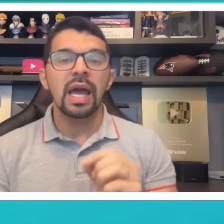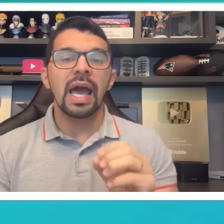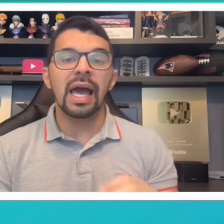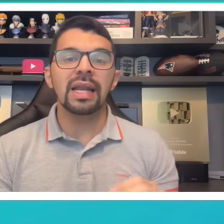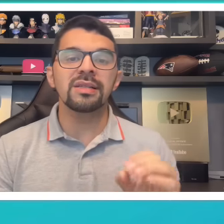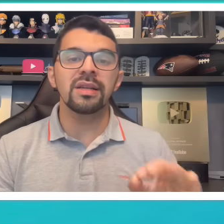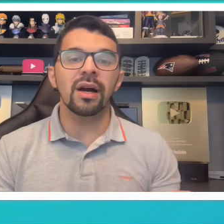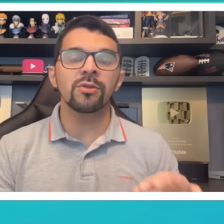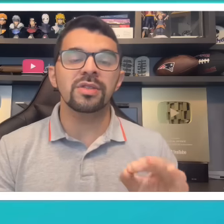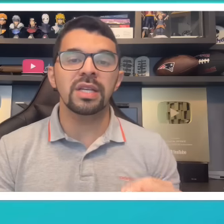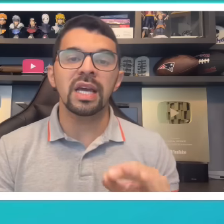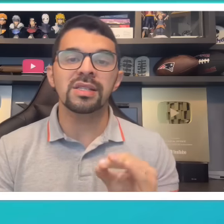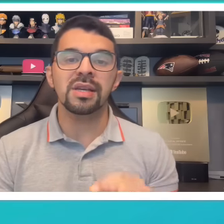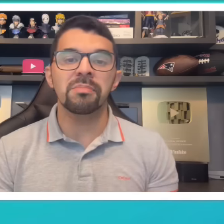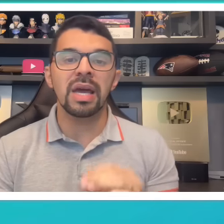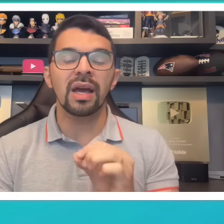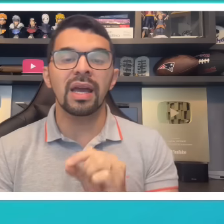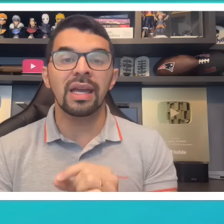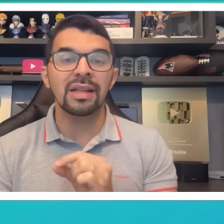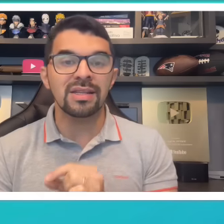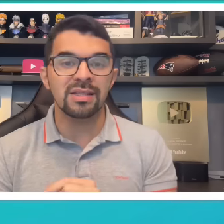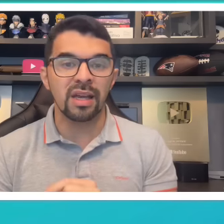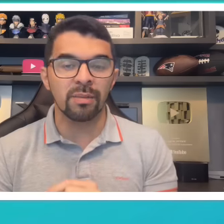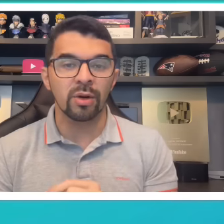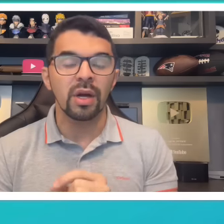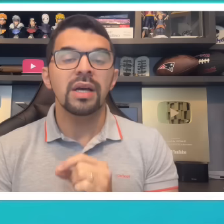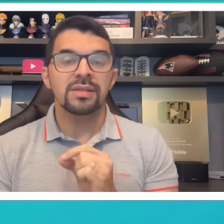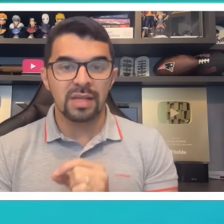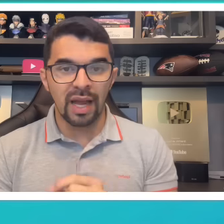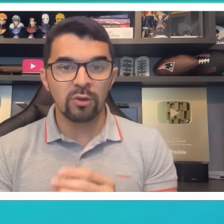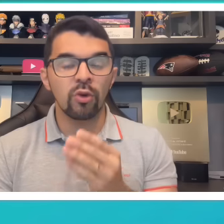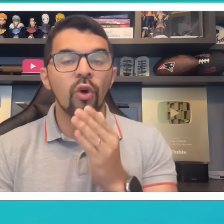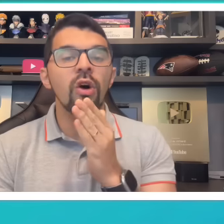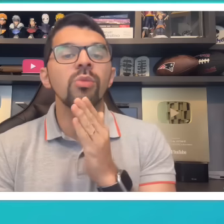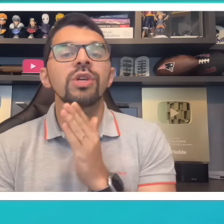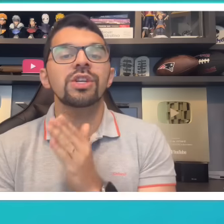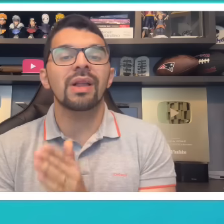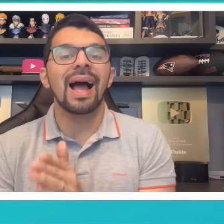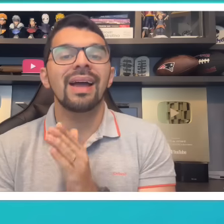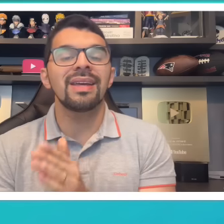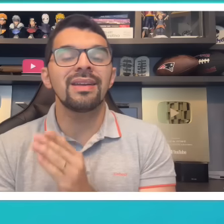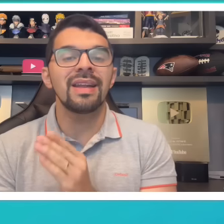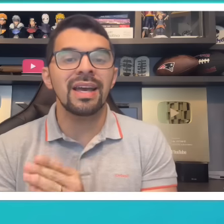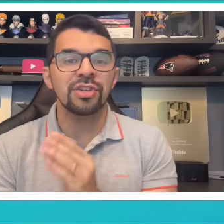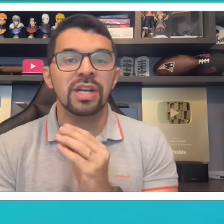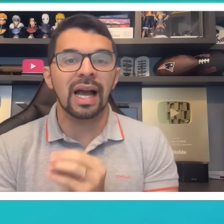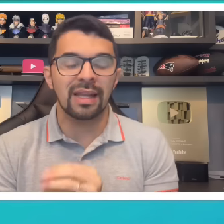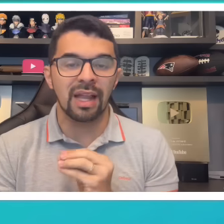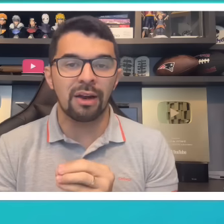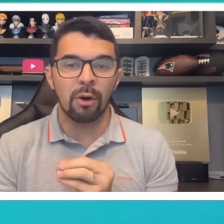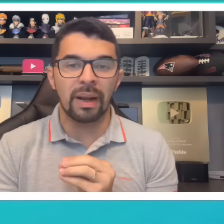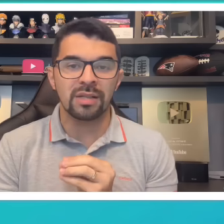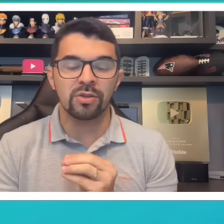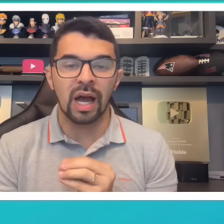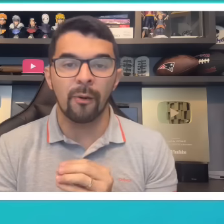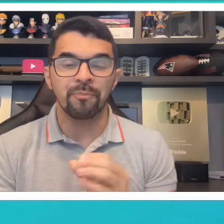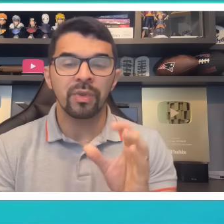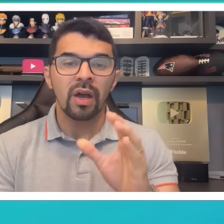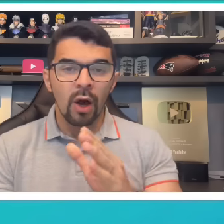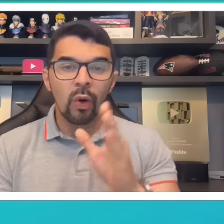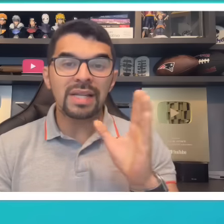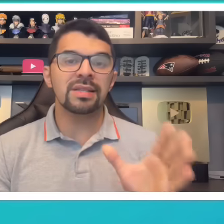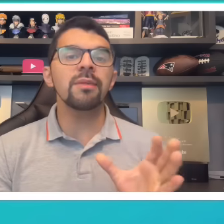novembro, elas irão sim receber em dezembro, certo? Como está aí neste calendário